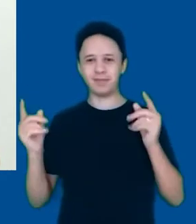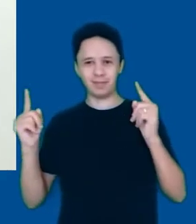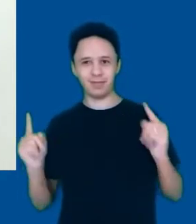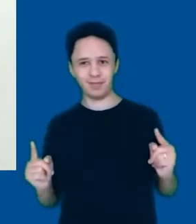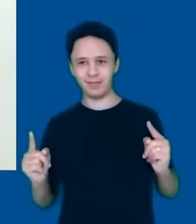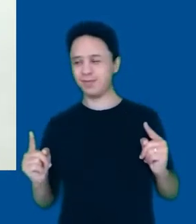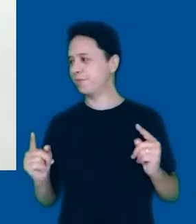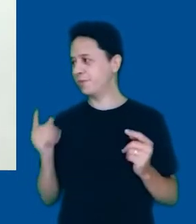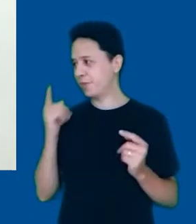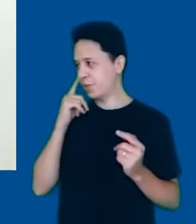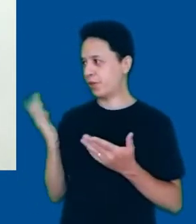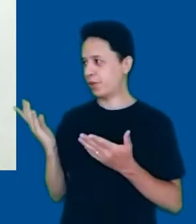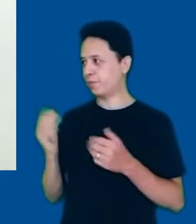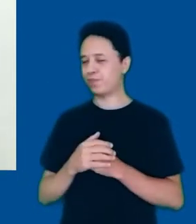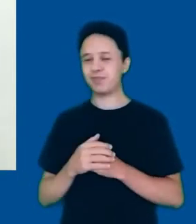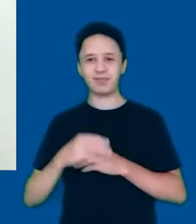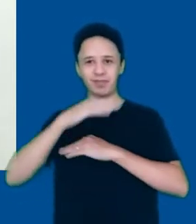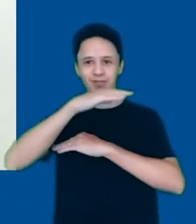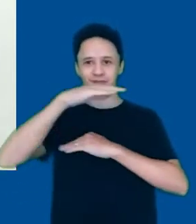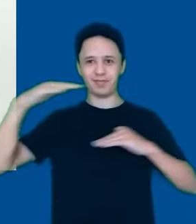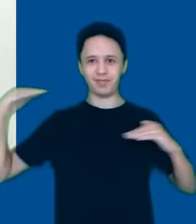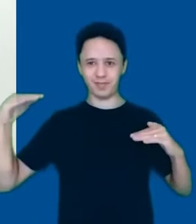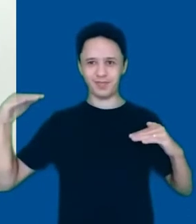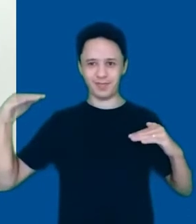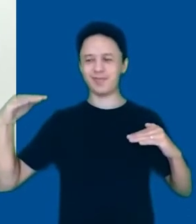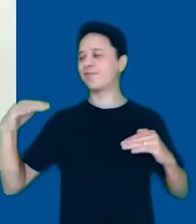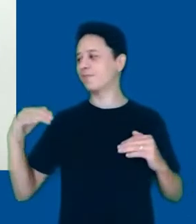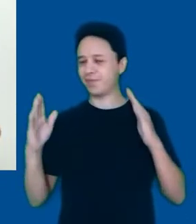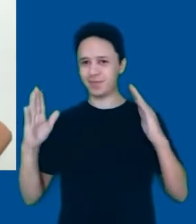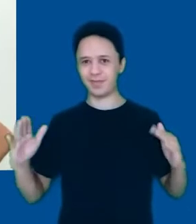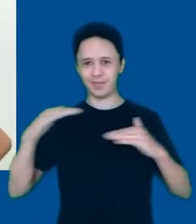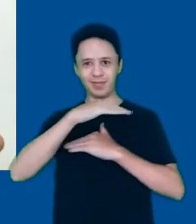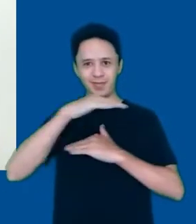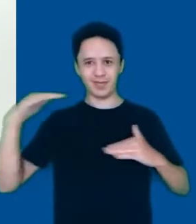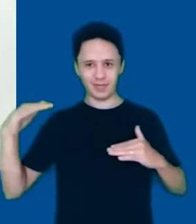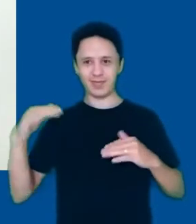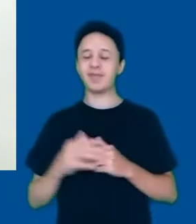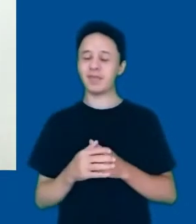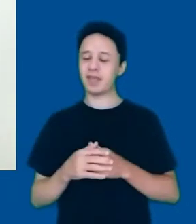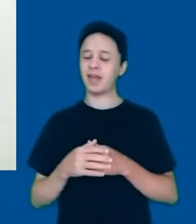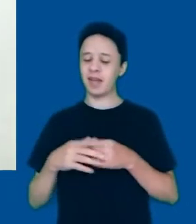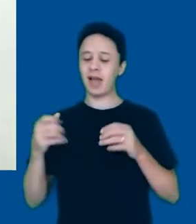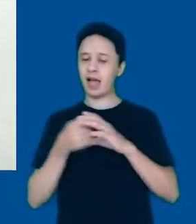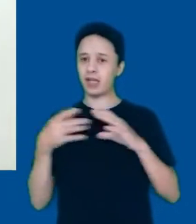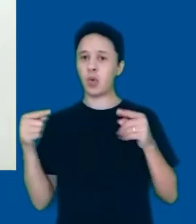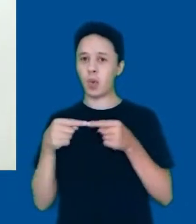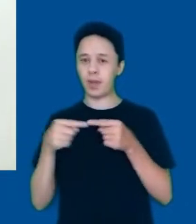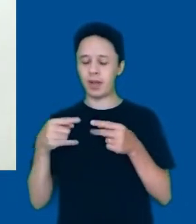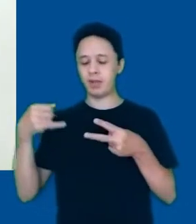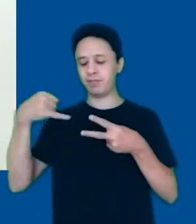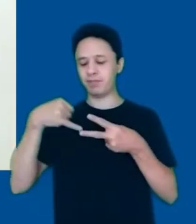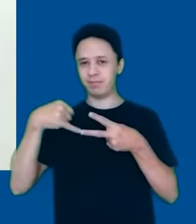aqui. Esse lado aqui é paralelo a esse lado aqui, que é a característica do paralelogramo, ter dois pares de lados